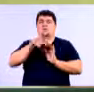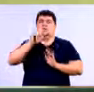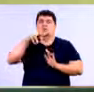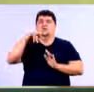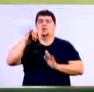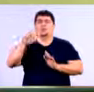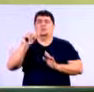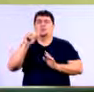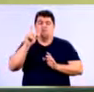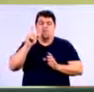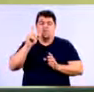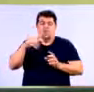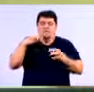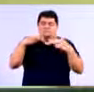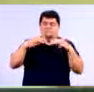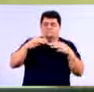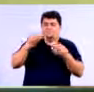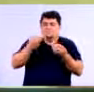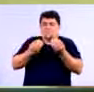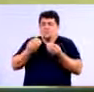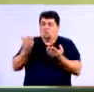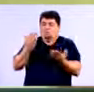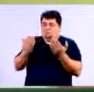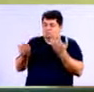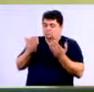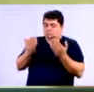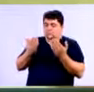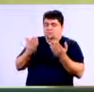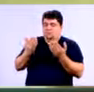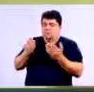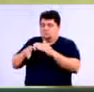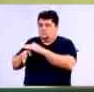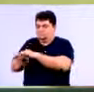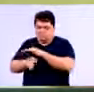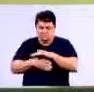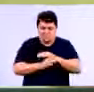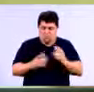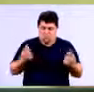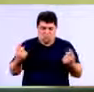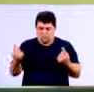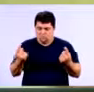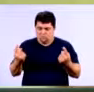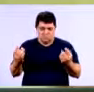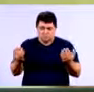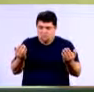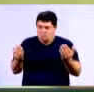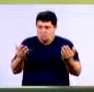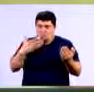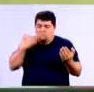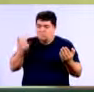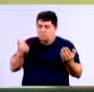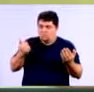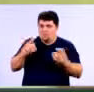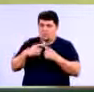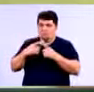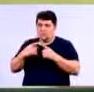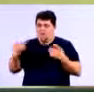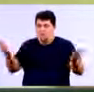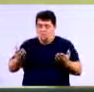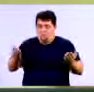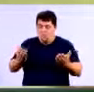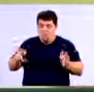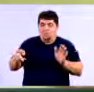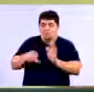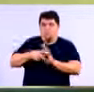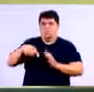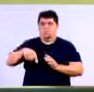de comparação de diferentes tipos de investimentos. Você traz o investimento para um momento no tempo, que é para o presente. Ele é